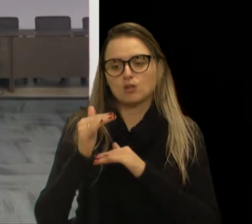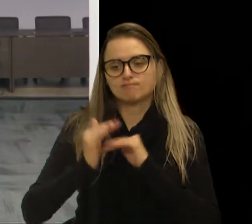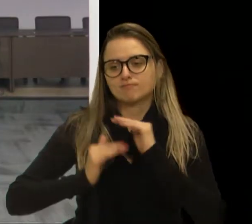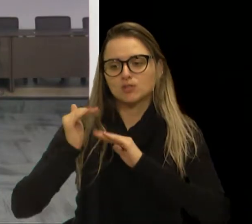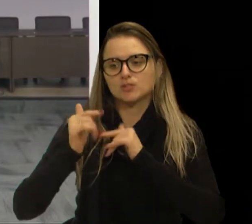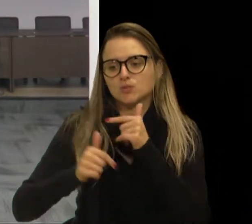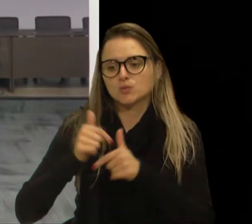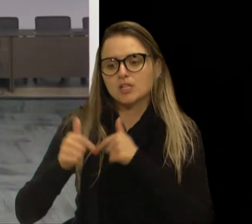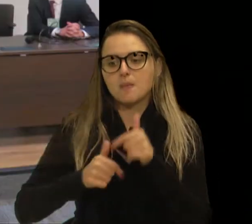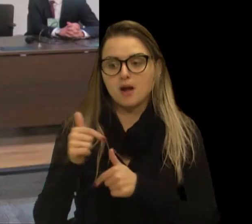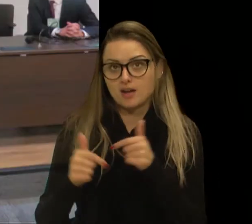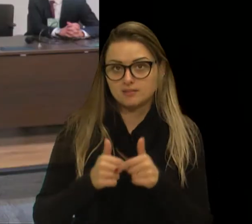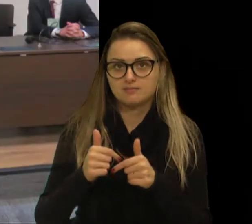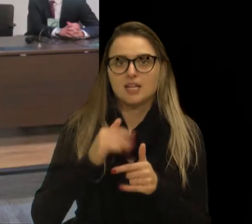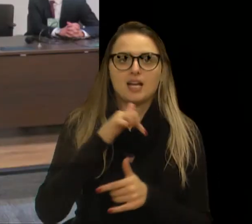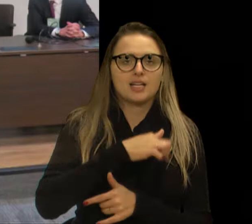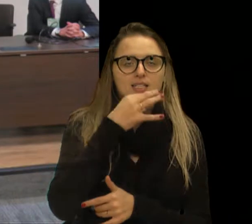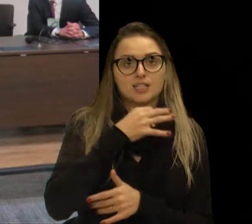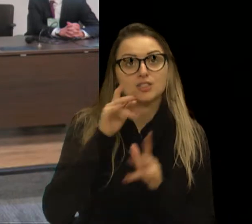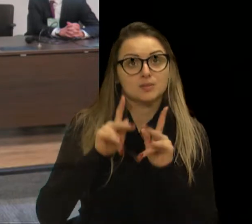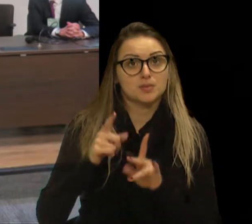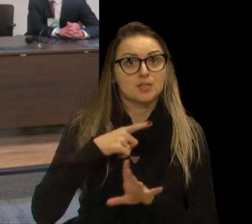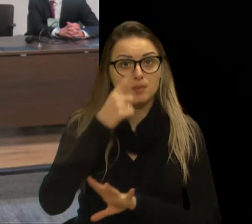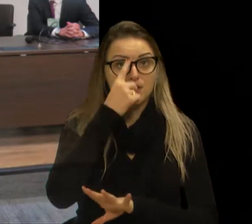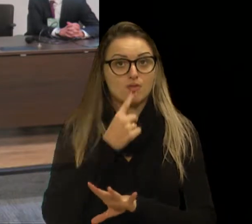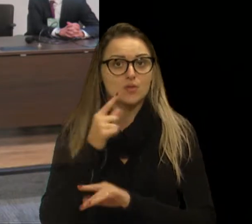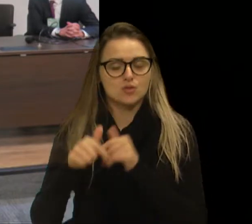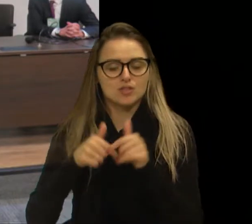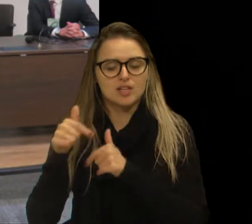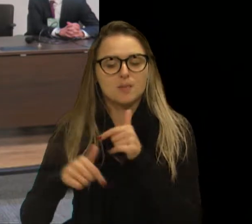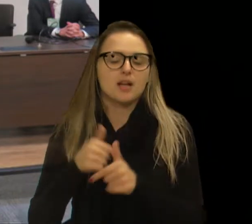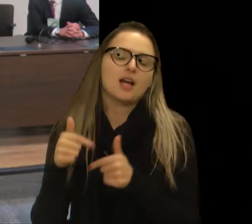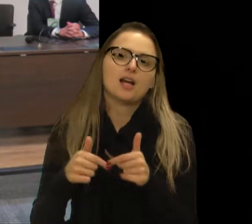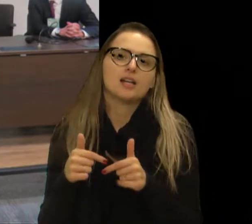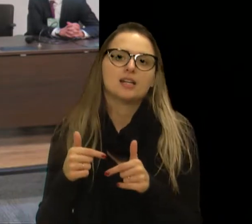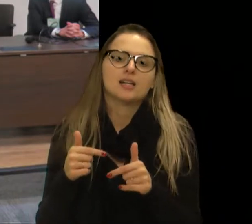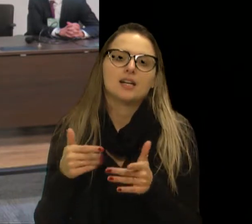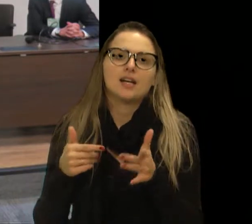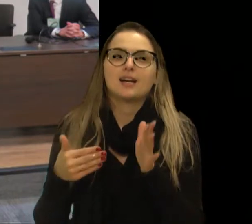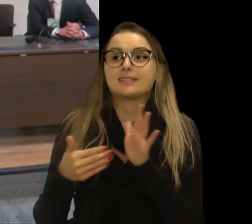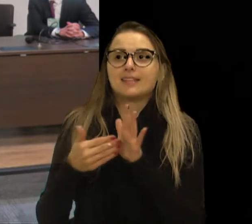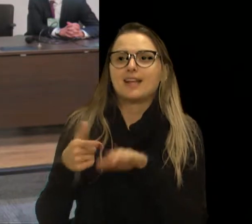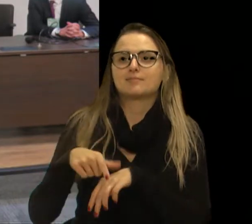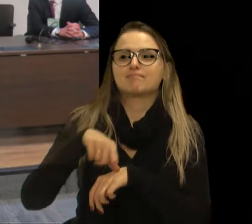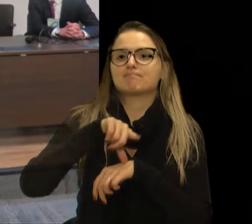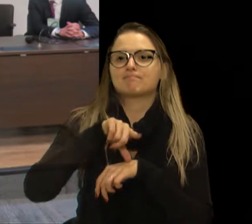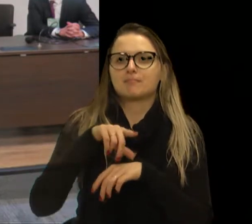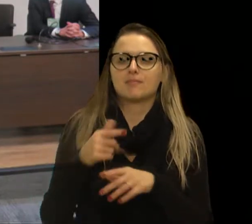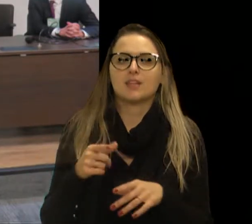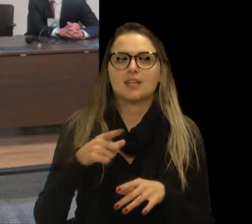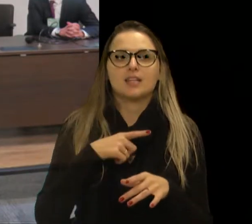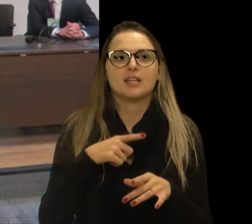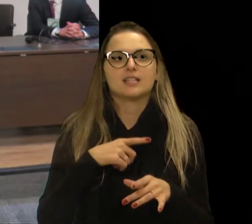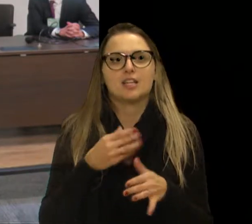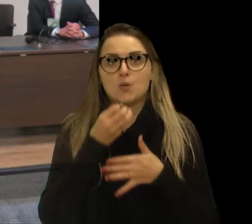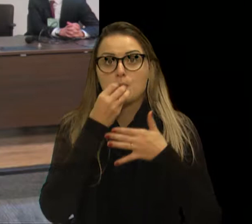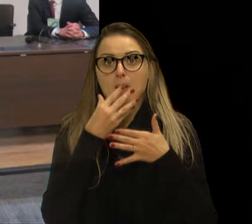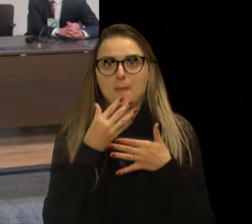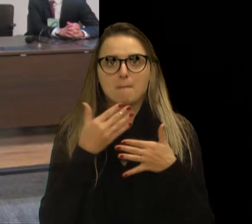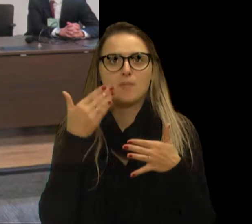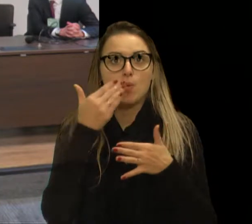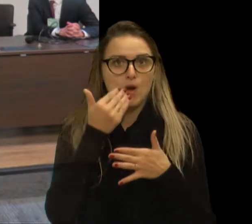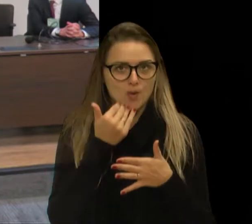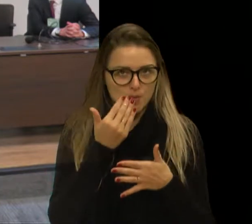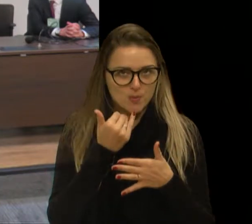trabalham, e trabalham até muito tarde, mas que isso teria uma retribuição, farta e saborosa gastronomia, mas